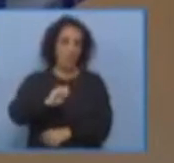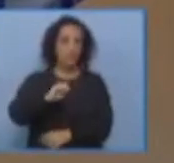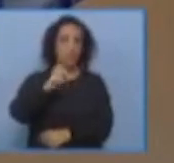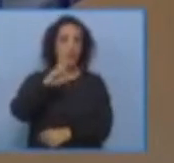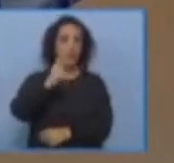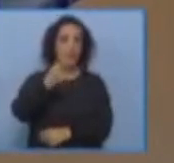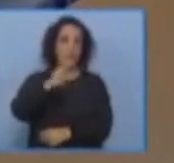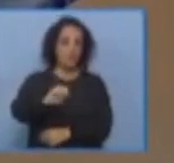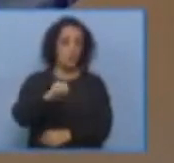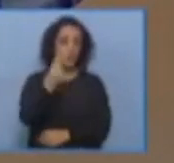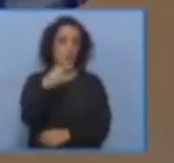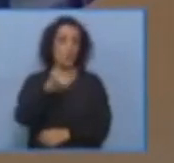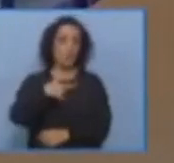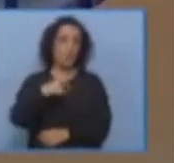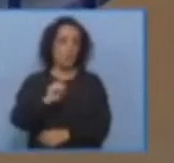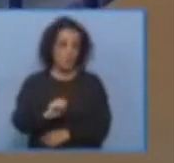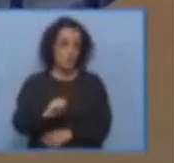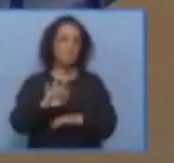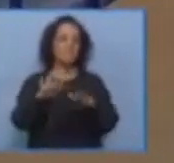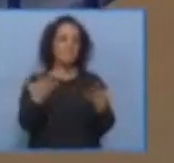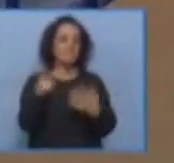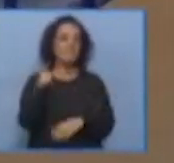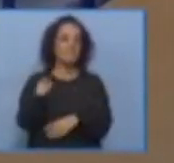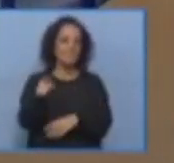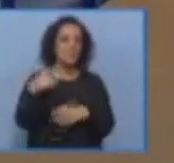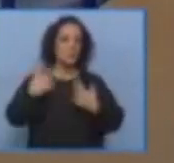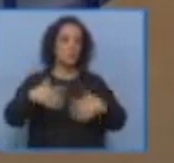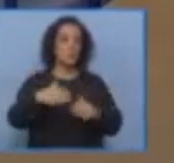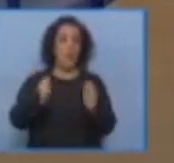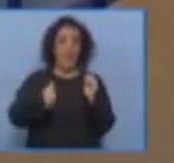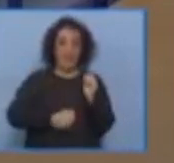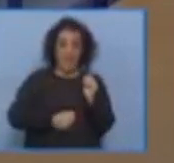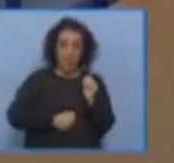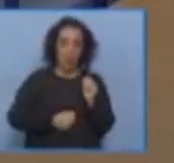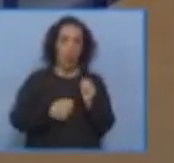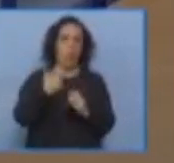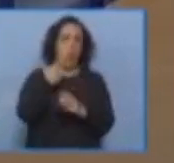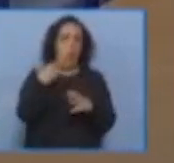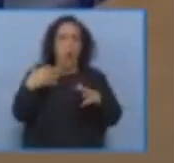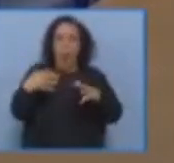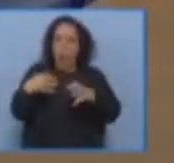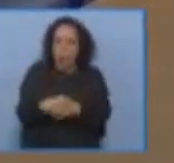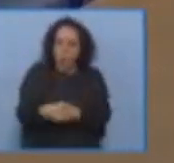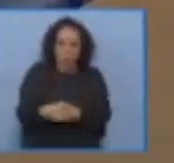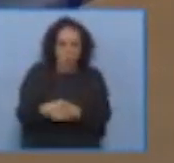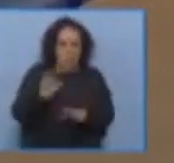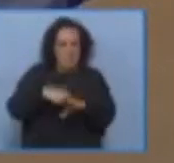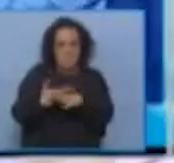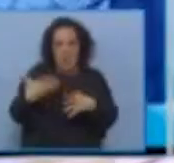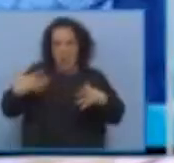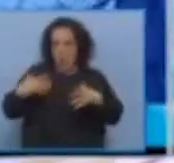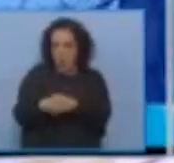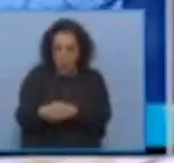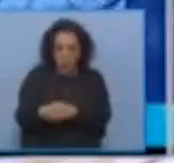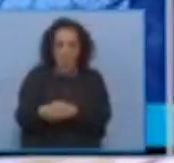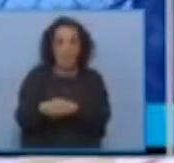mundo. Exatamente. É um mundo em que a Igreja Católica é ultraminoritária e em que há que tratar